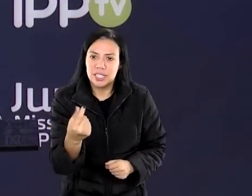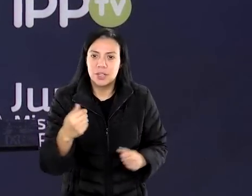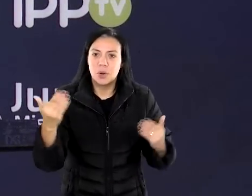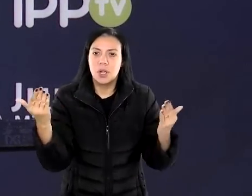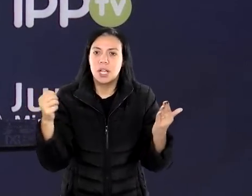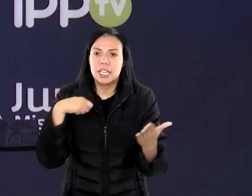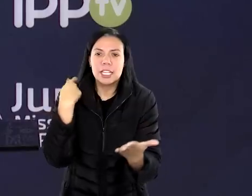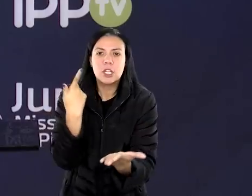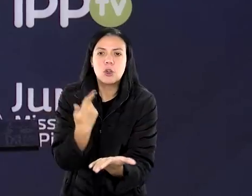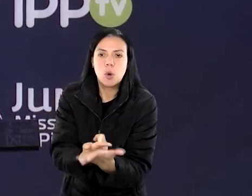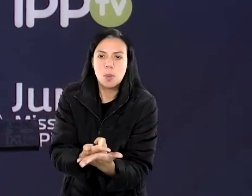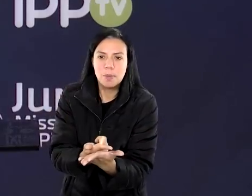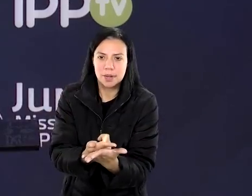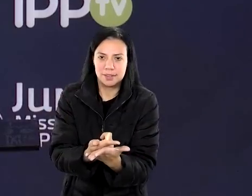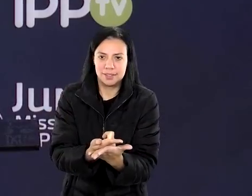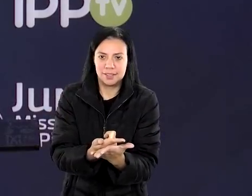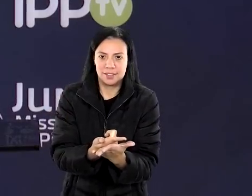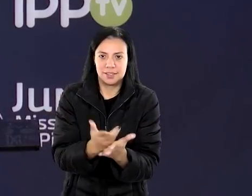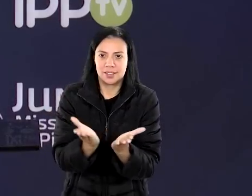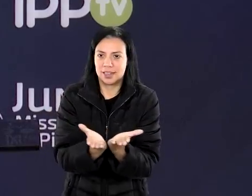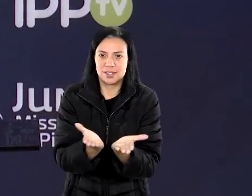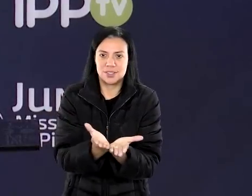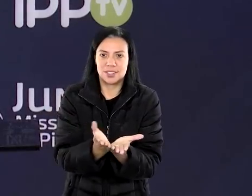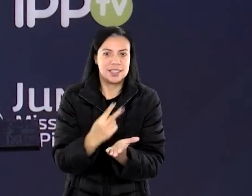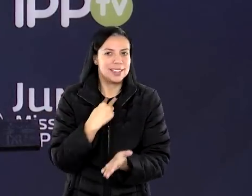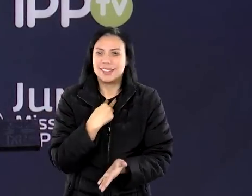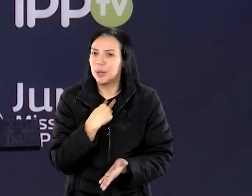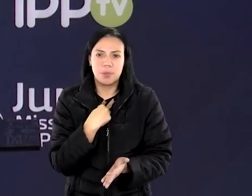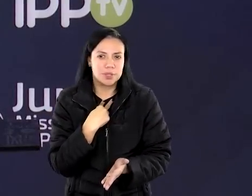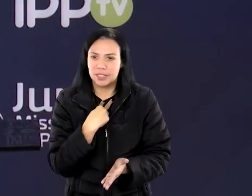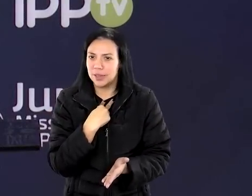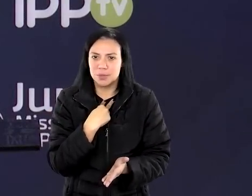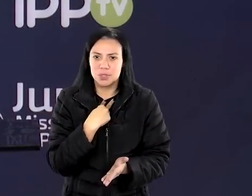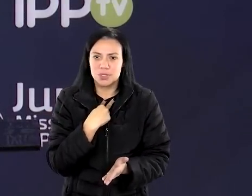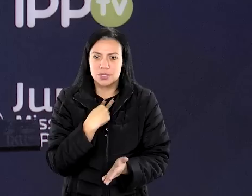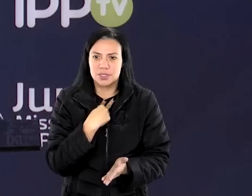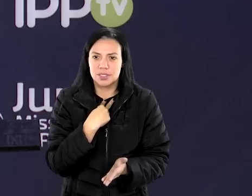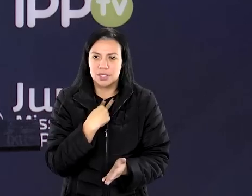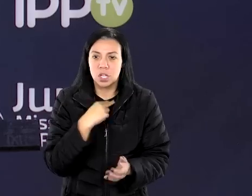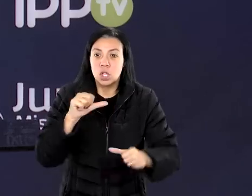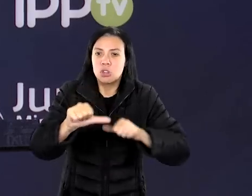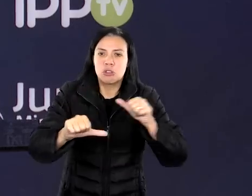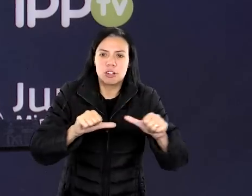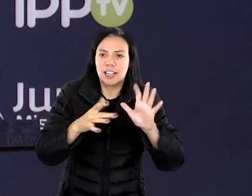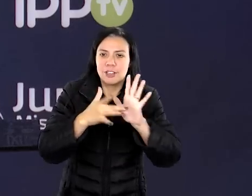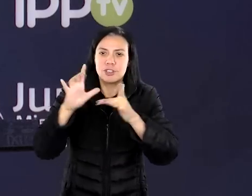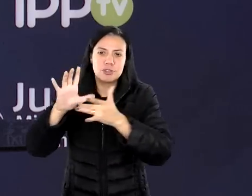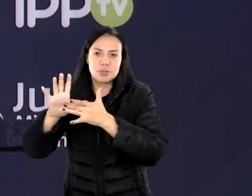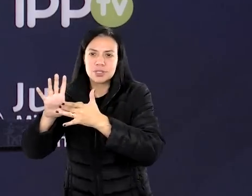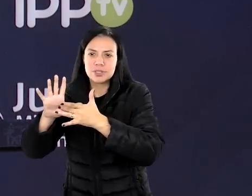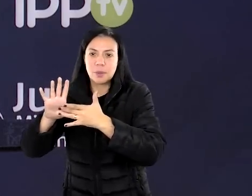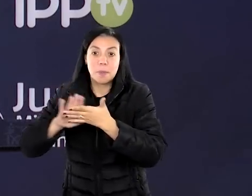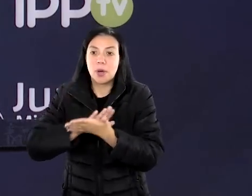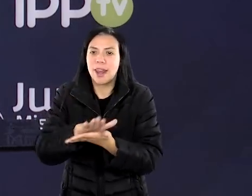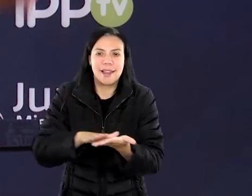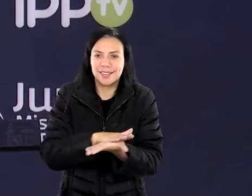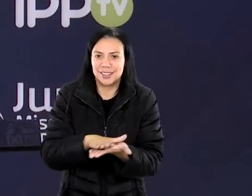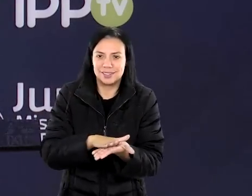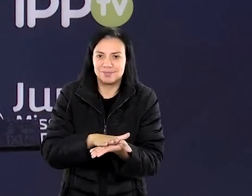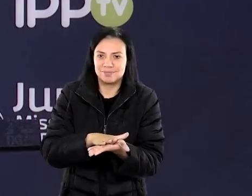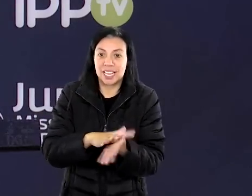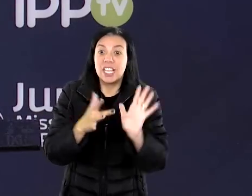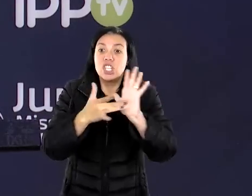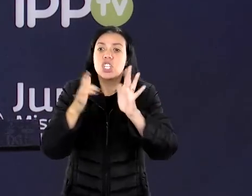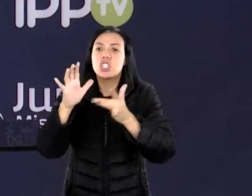não podemos trocar Jesus por nada. Ele é a pérola de grande valor. Nós